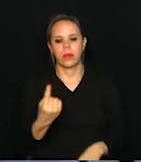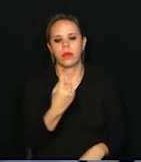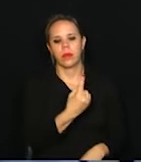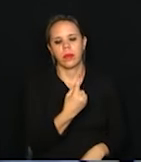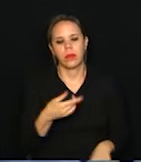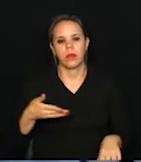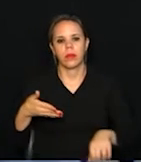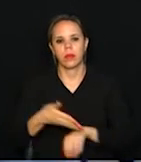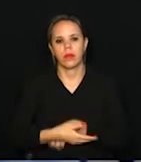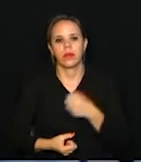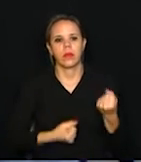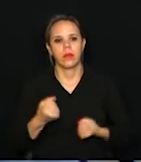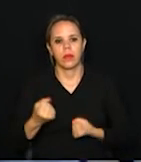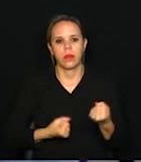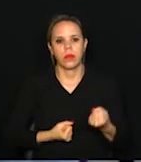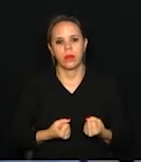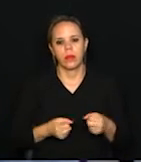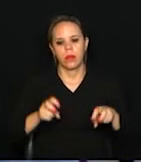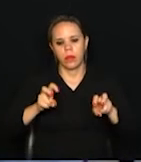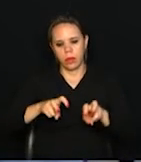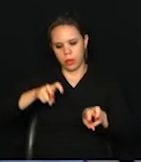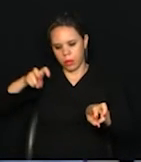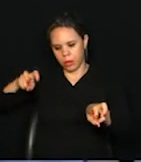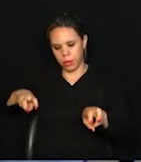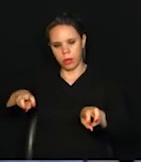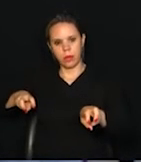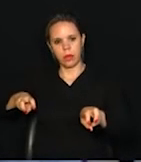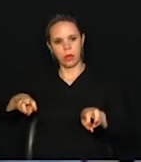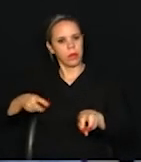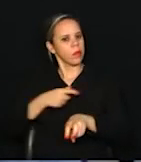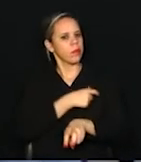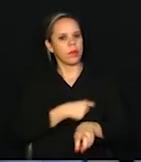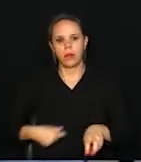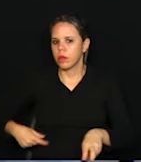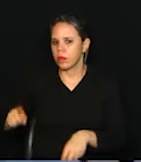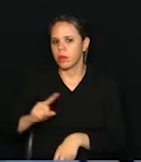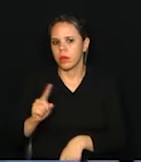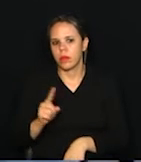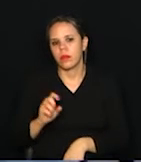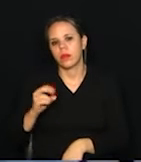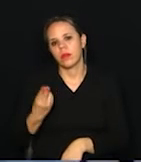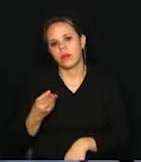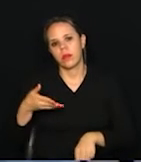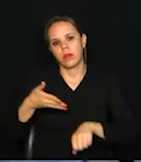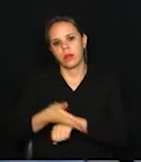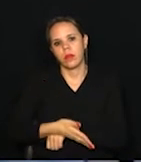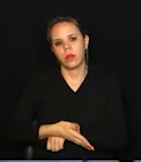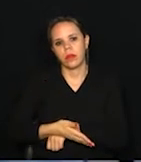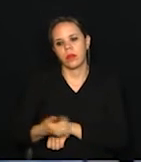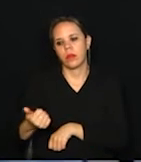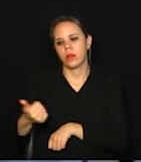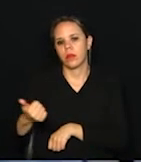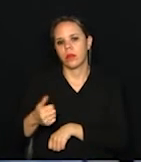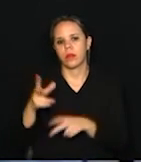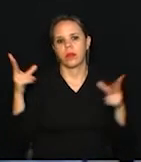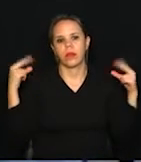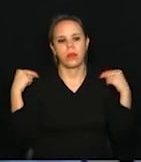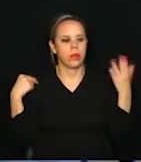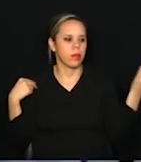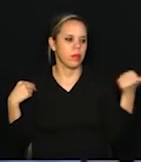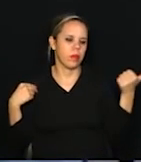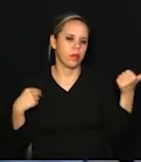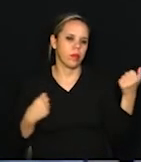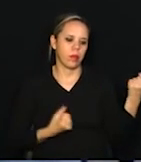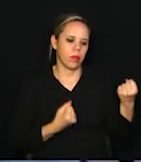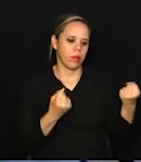entrar no carro, eventualmente sentar no banco de trás e não colocar o cinto. Ou você entrar como carona e o motorista, que é o dono do carro, que